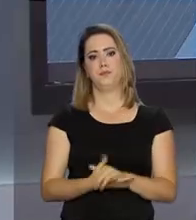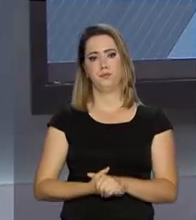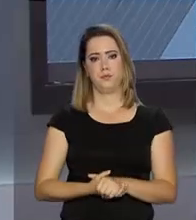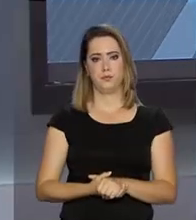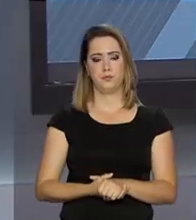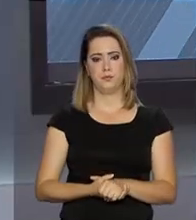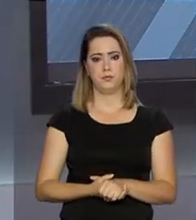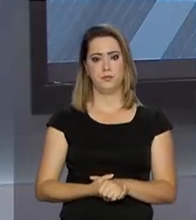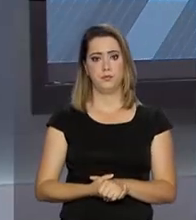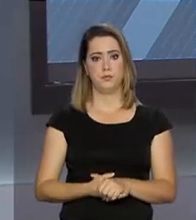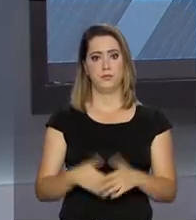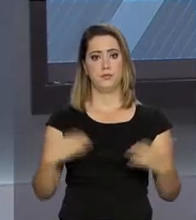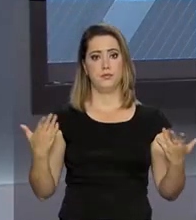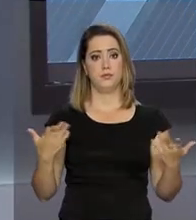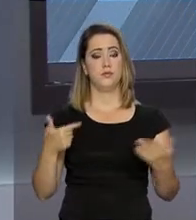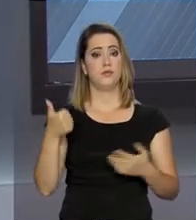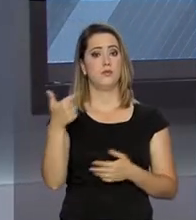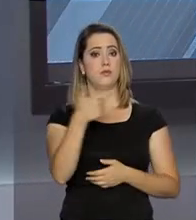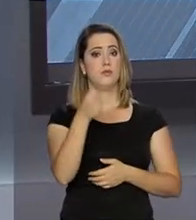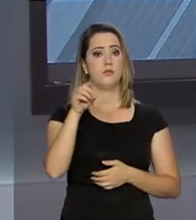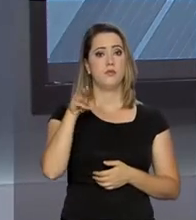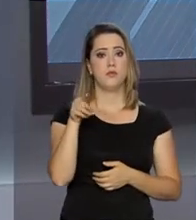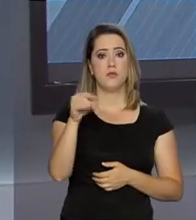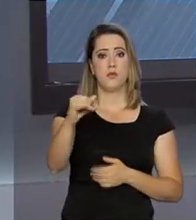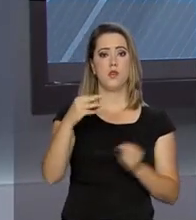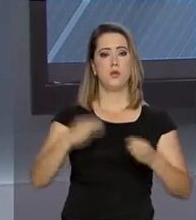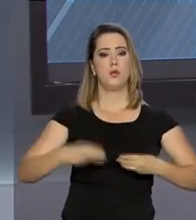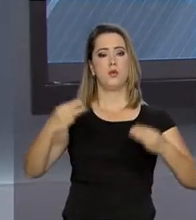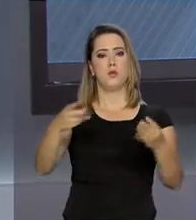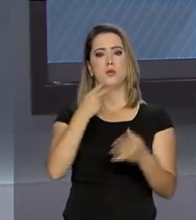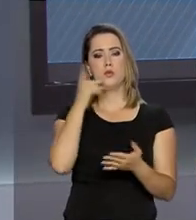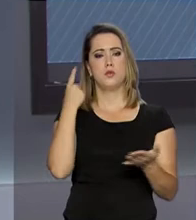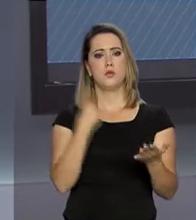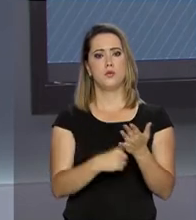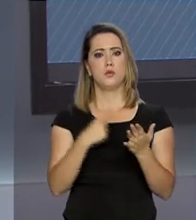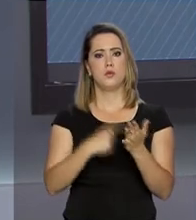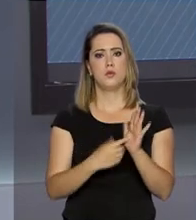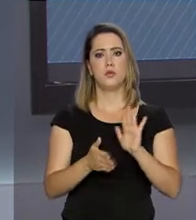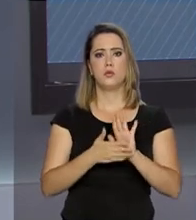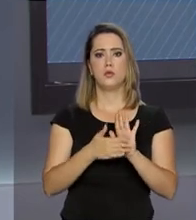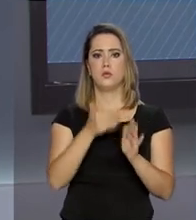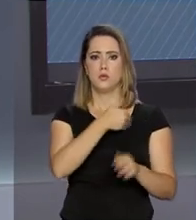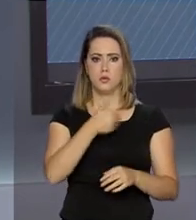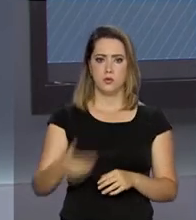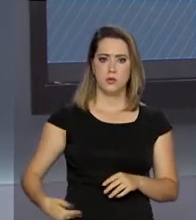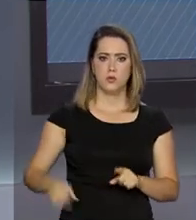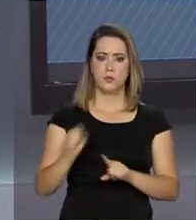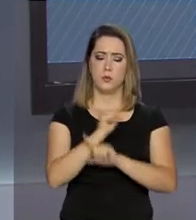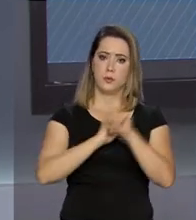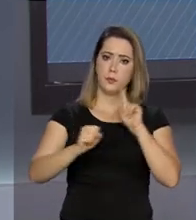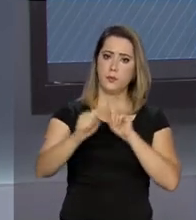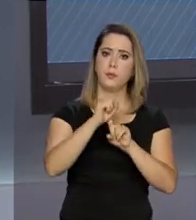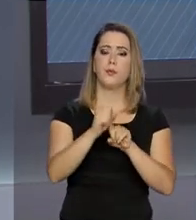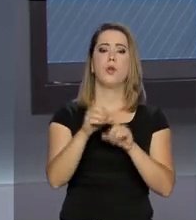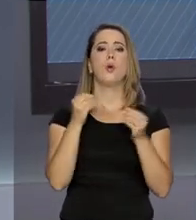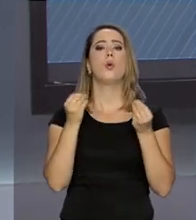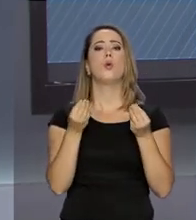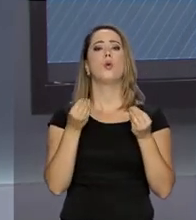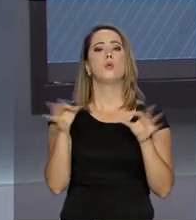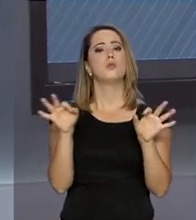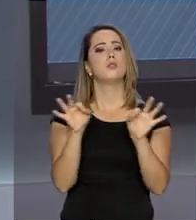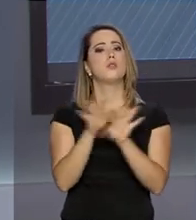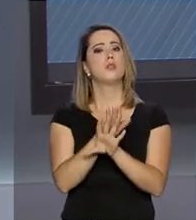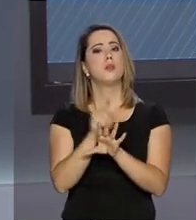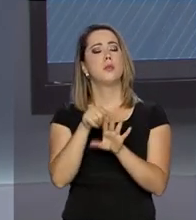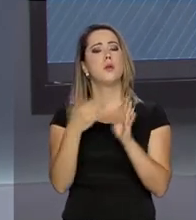em 120 dias o ministério se comprometeu em apresentar ao governo e à sociedade as conclusões